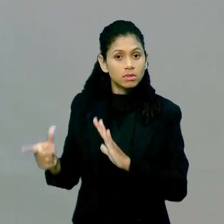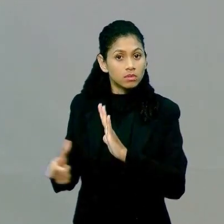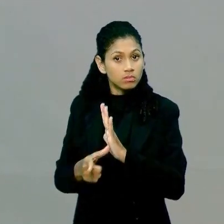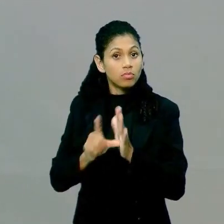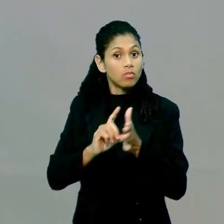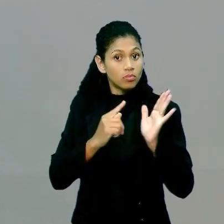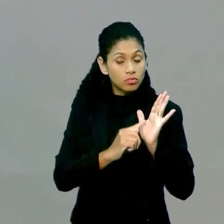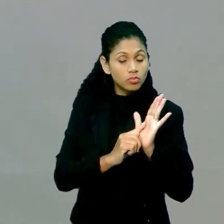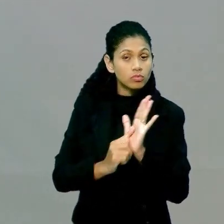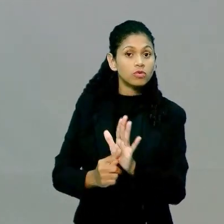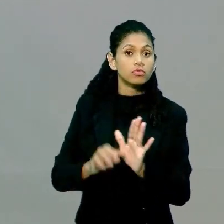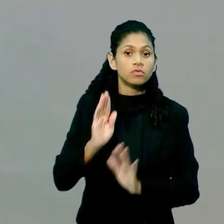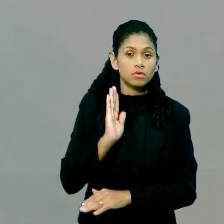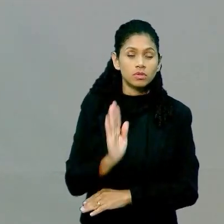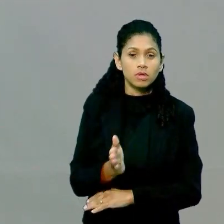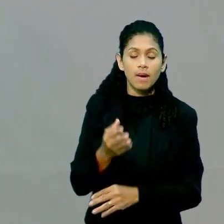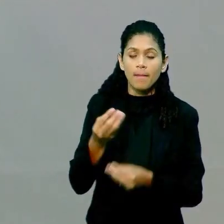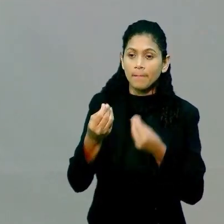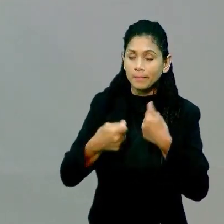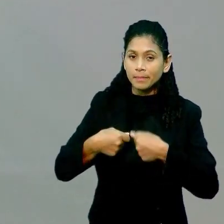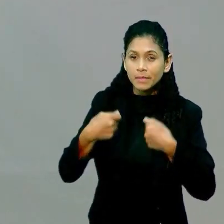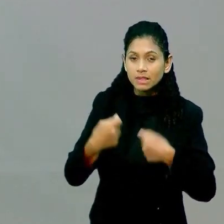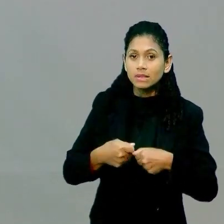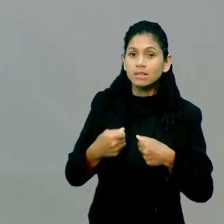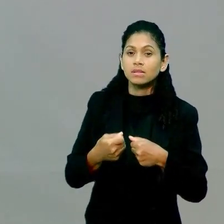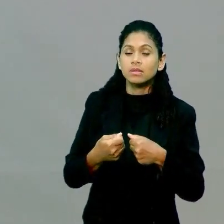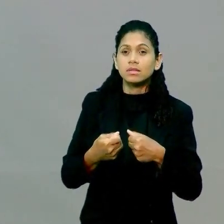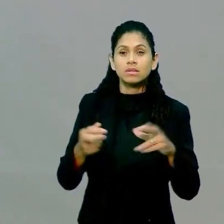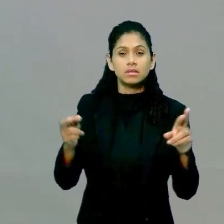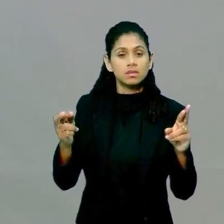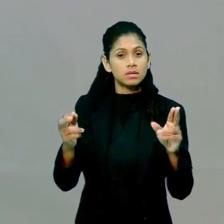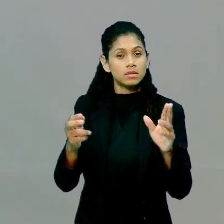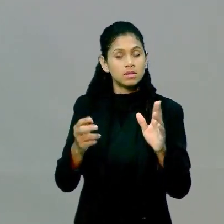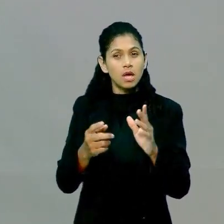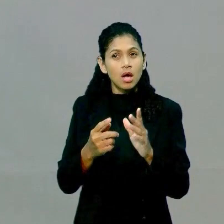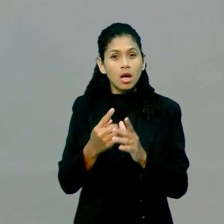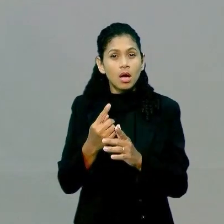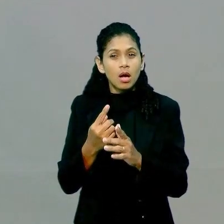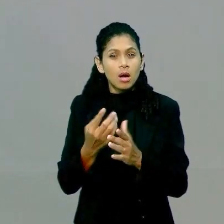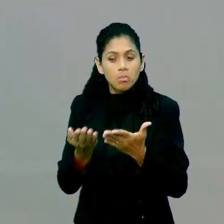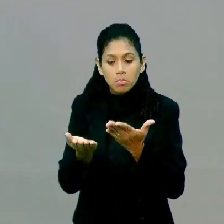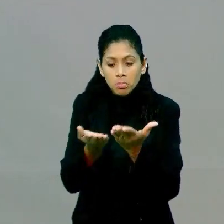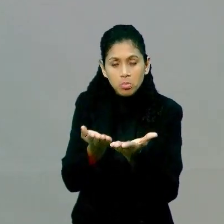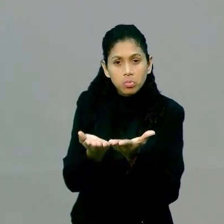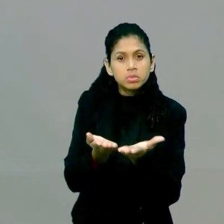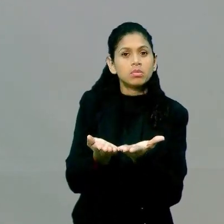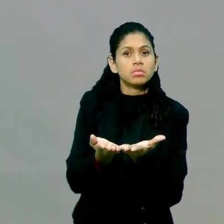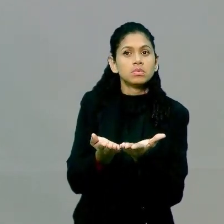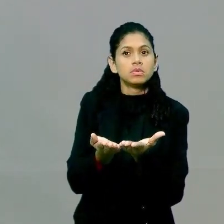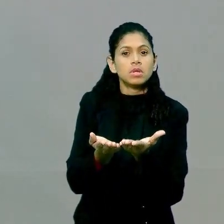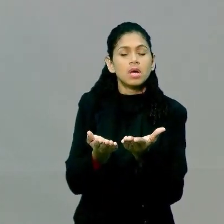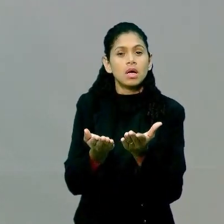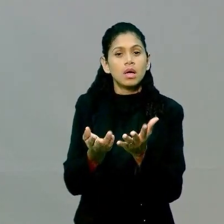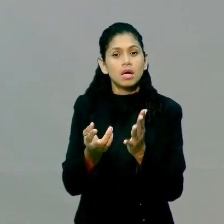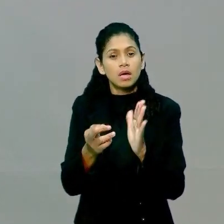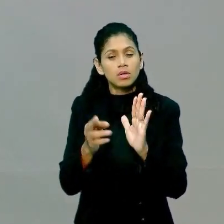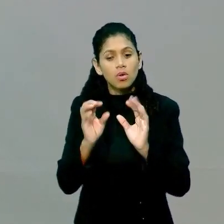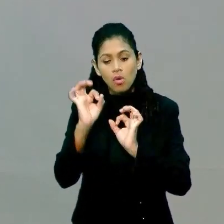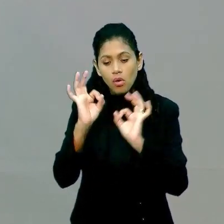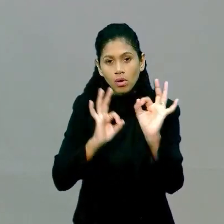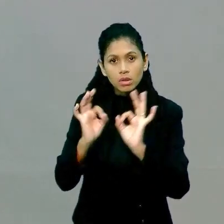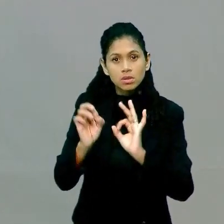equação está balanceada, eu preciso fazer as relações estequiométricas, montar a regra de 3, e eu preciso